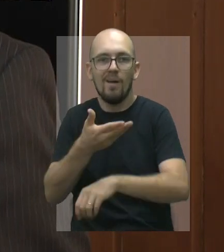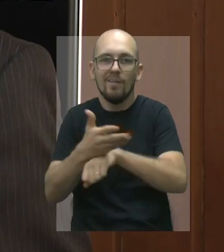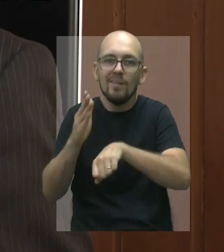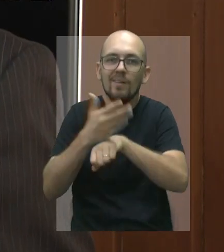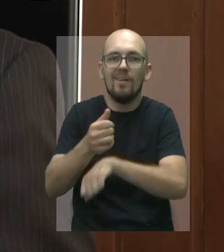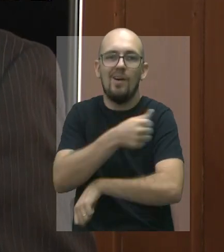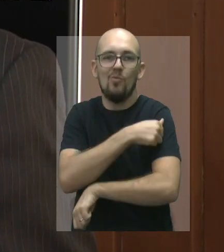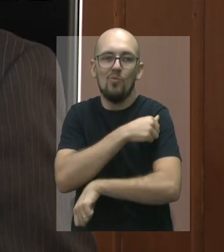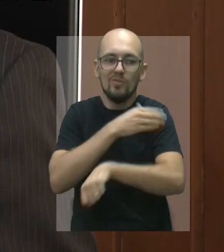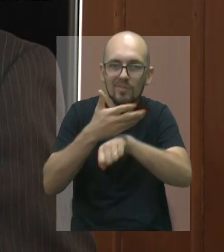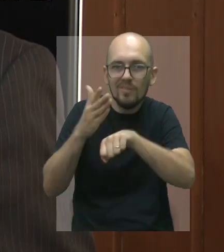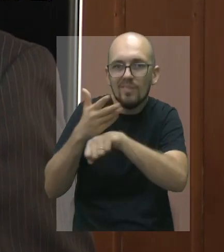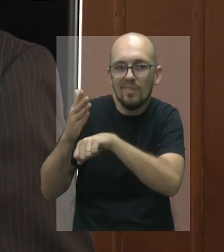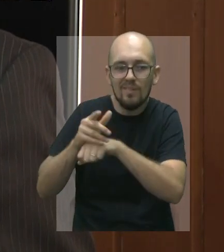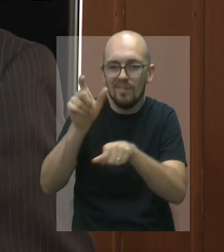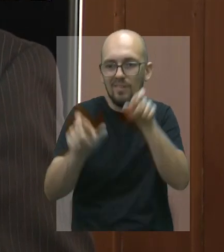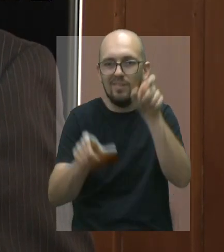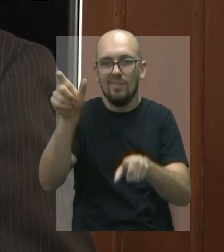isso, eles